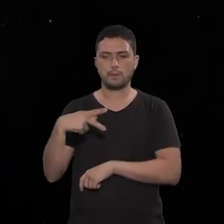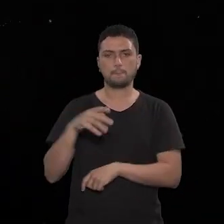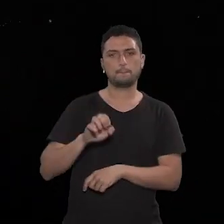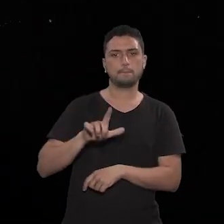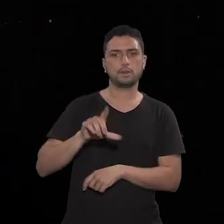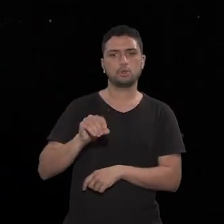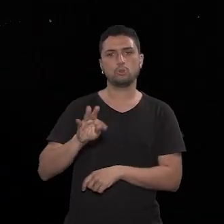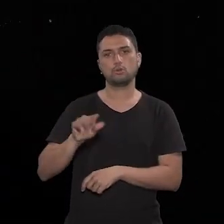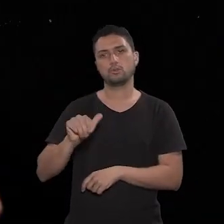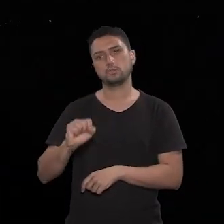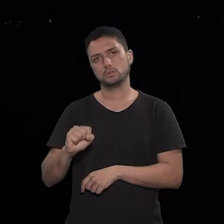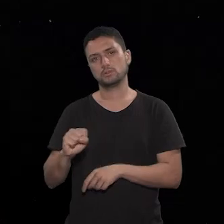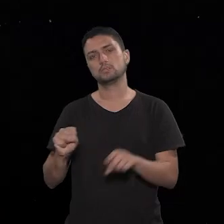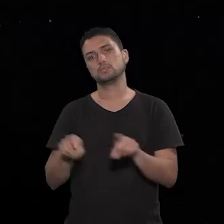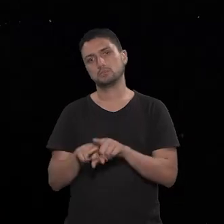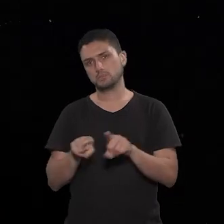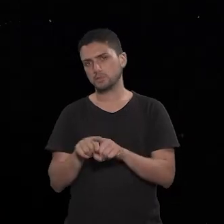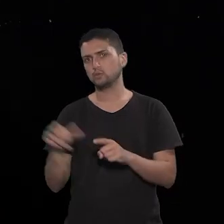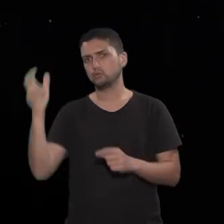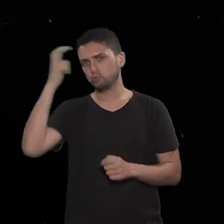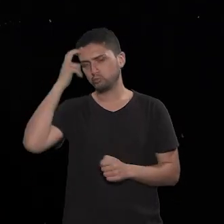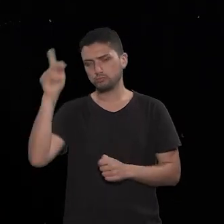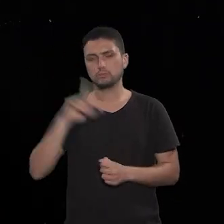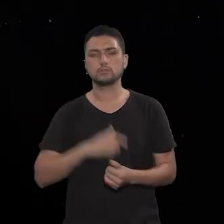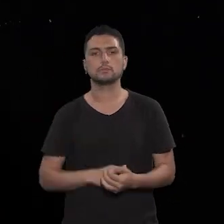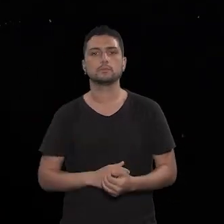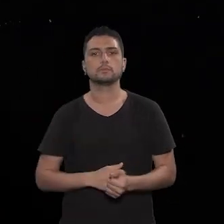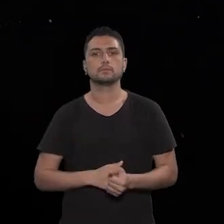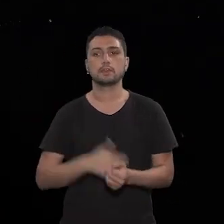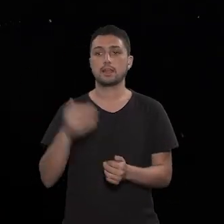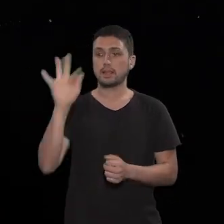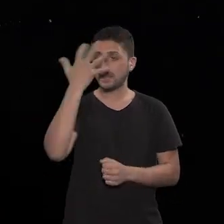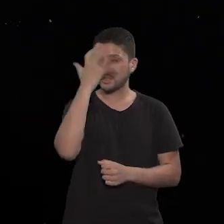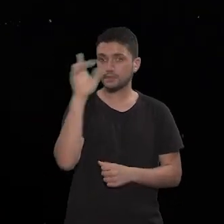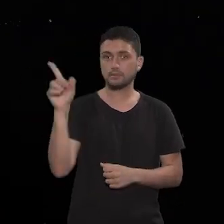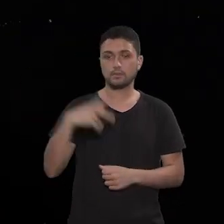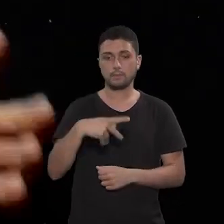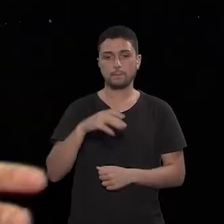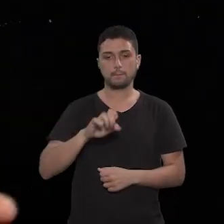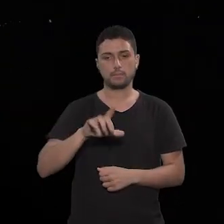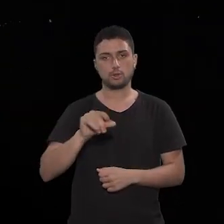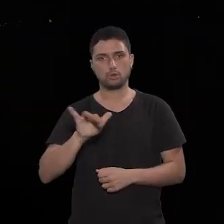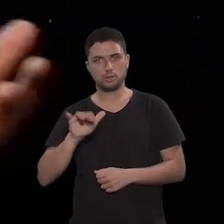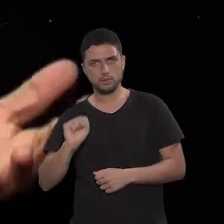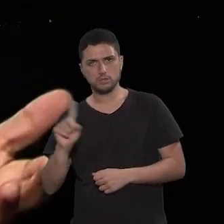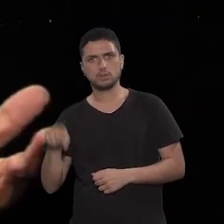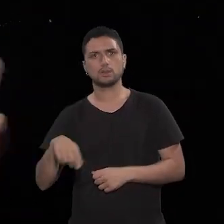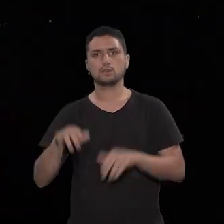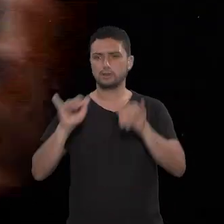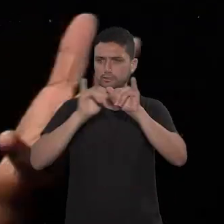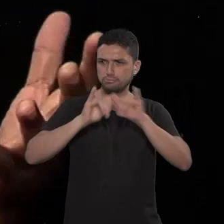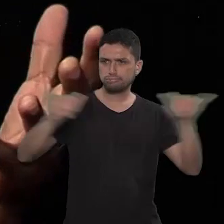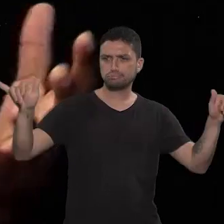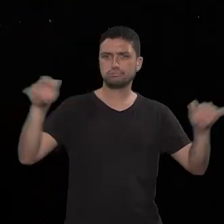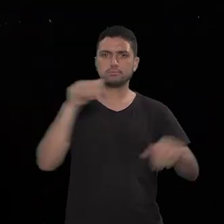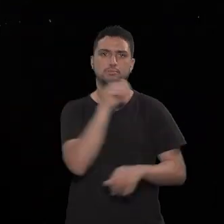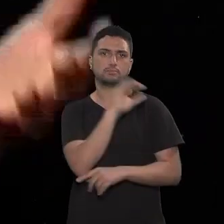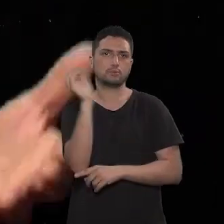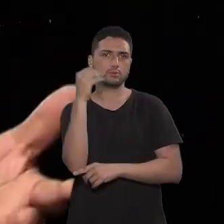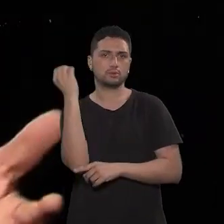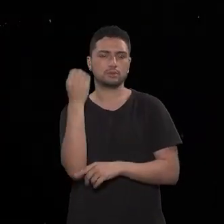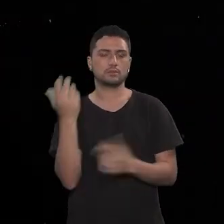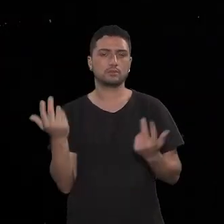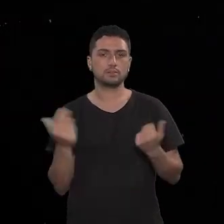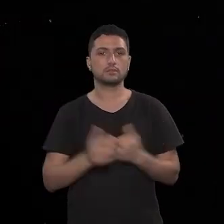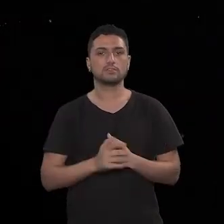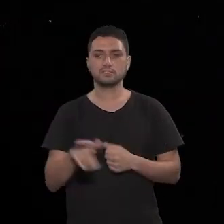No interior também, Pelotas é muito forte, né? Também tem. Aliás, o Carnaval de Pelotas é o carnaval que dá vida ao